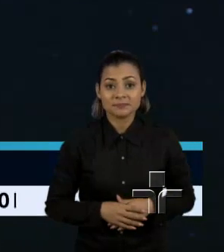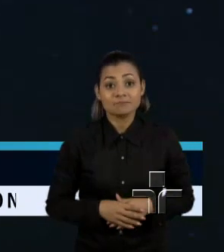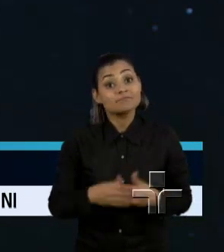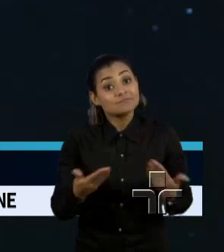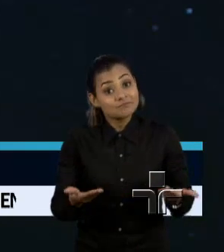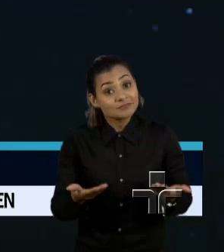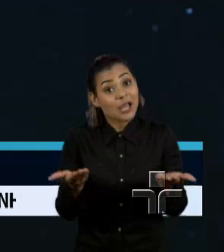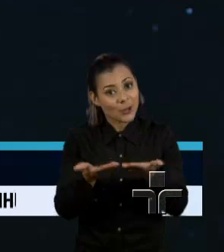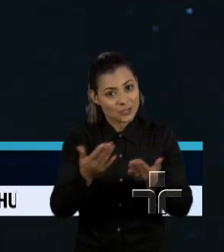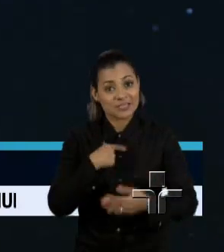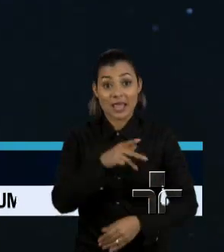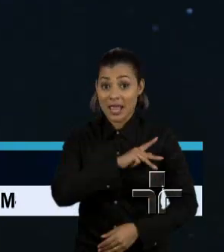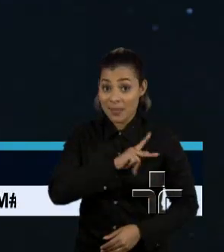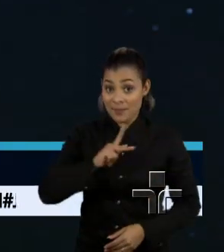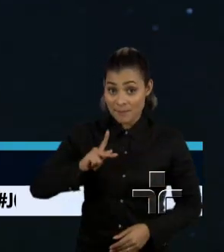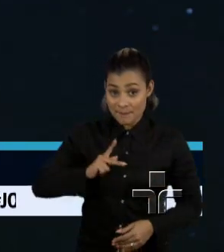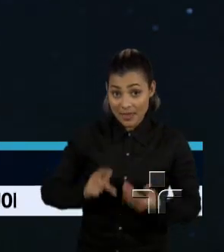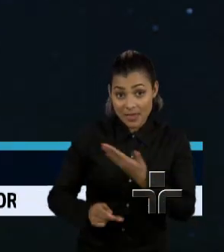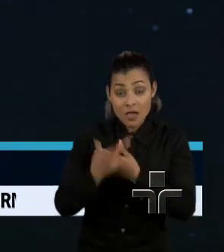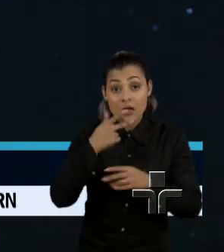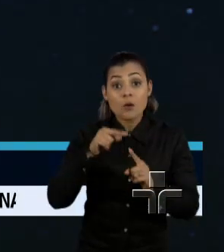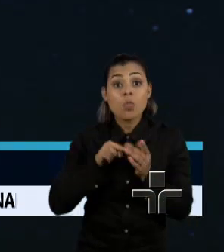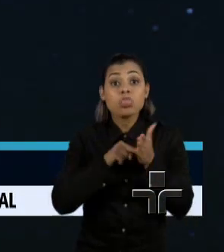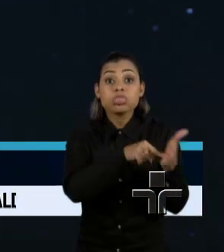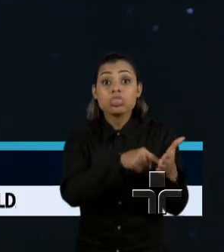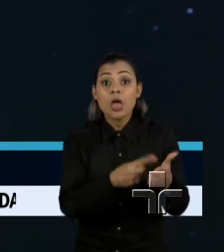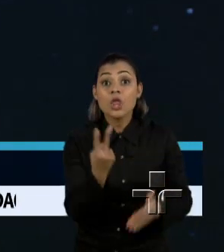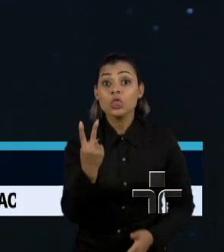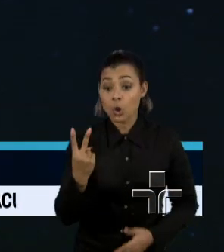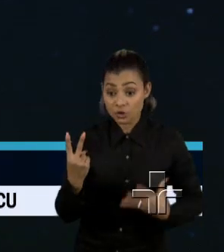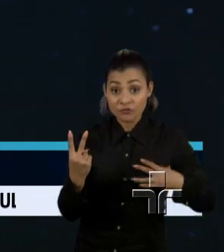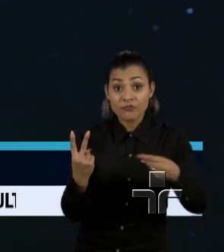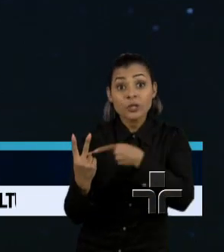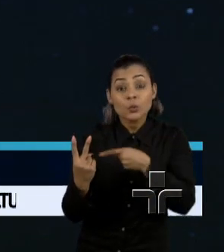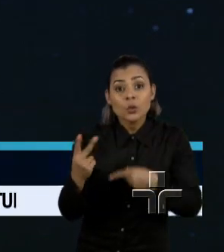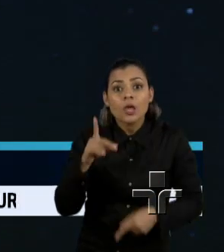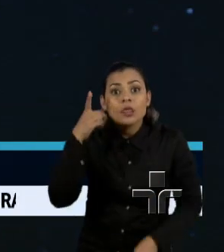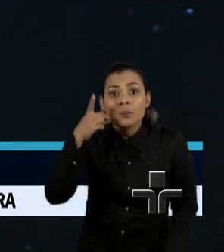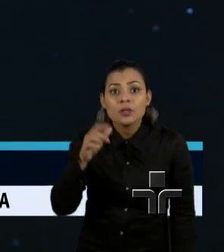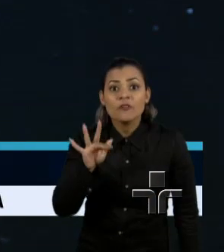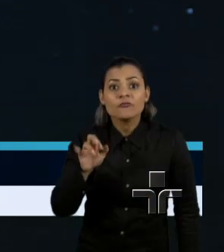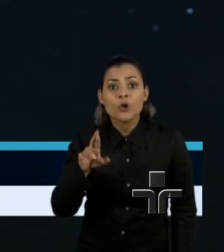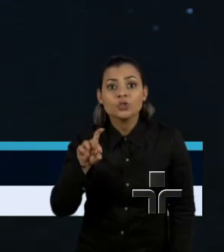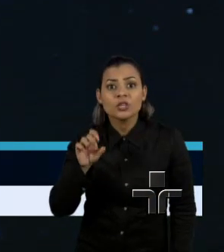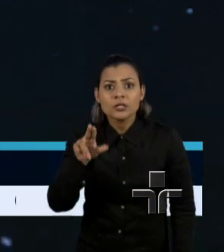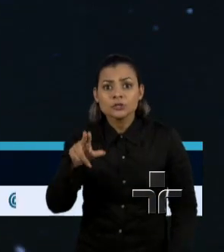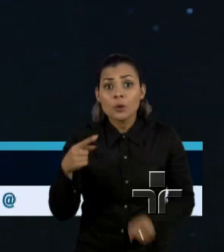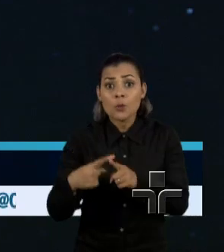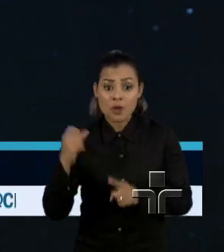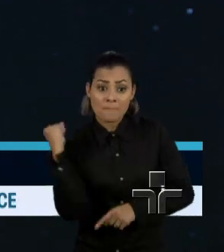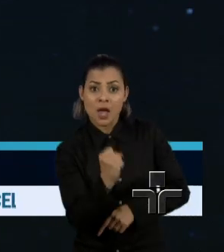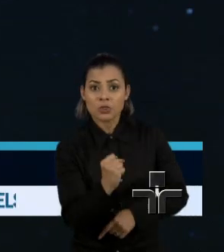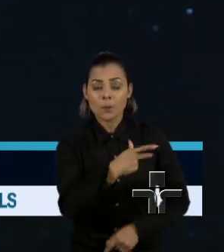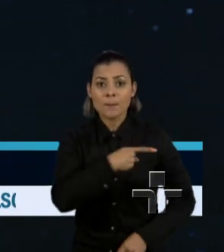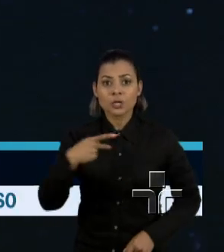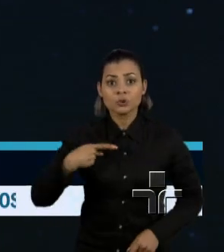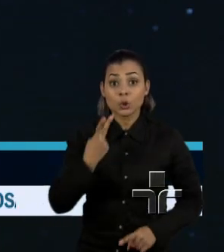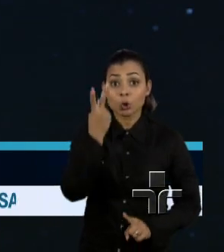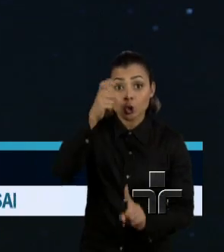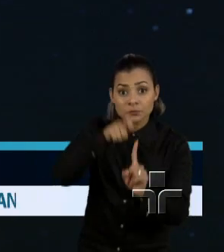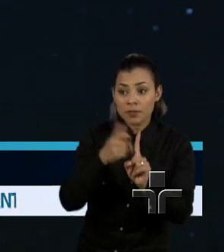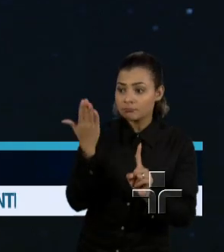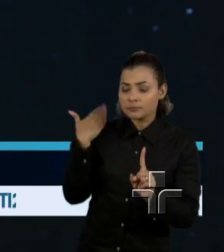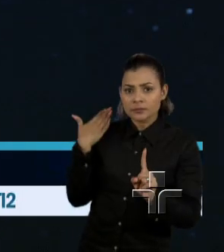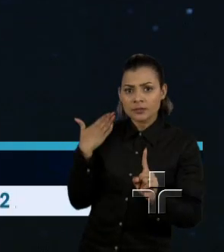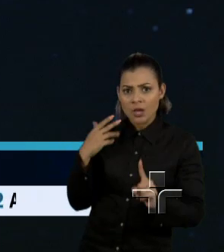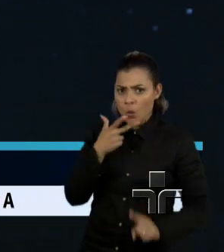Agora sim, o Ministério Público denunciou 2 filhos da deputada Flor de Lis pelo assassinato do pastor Anderson do Carmo há 2 meses. Um dos